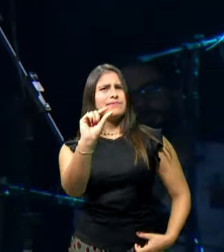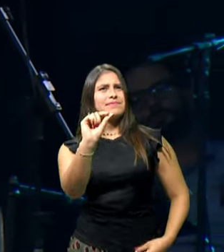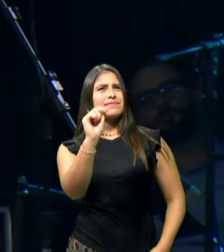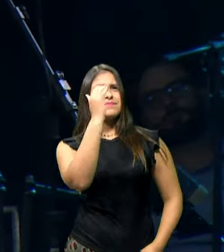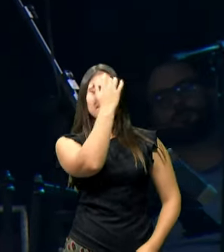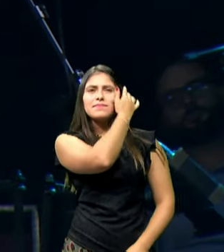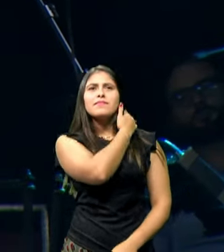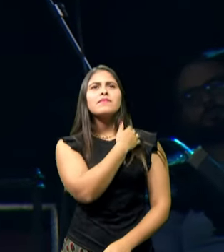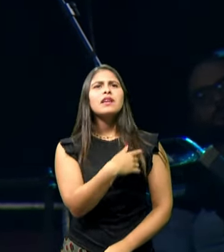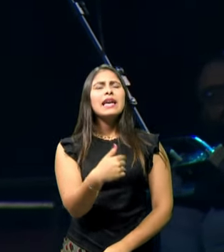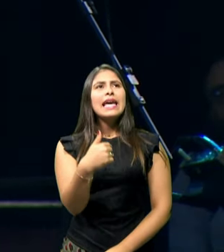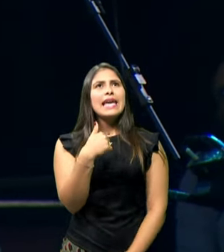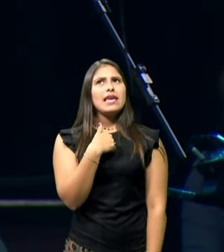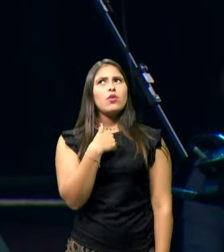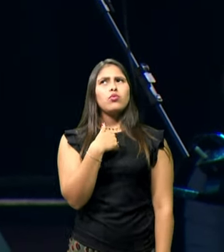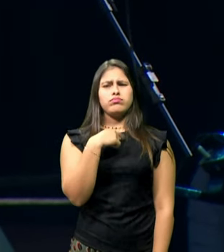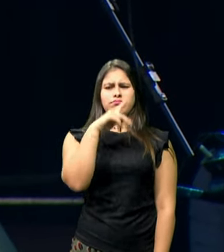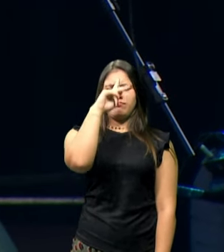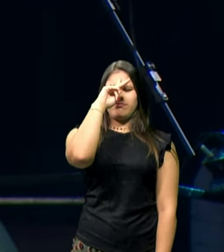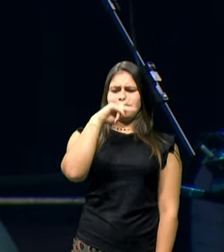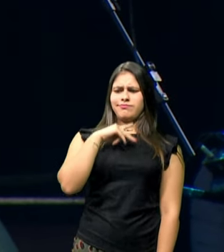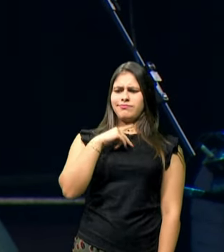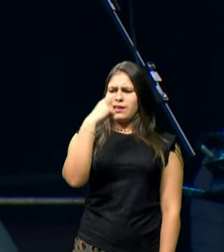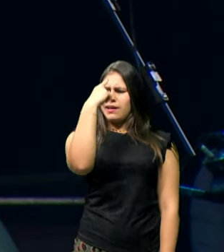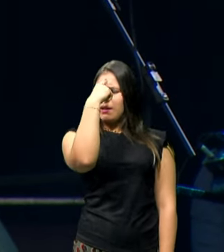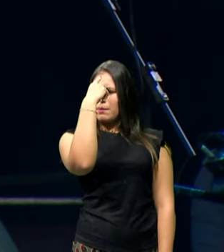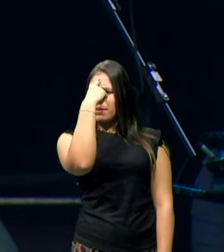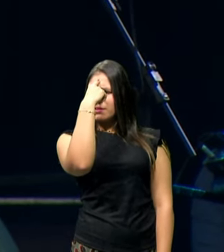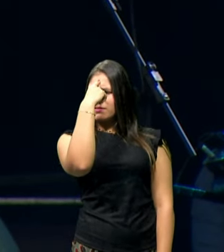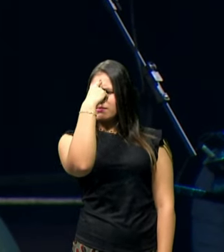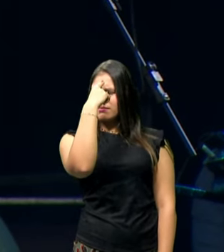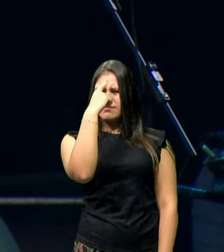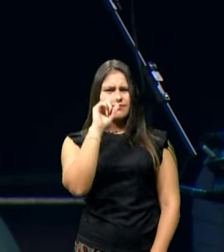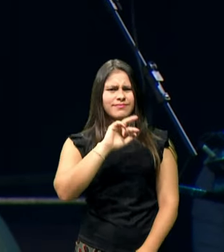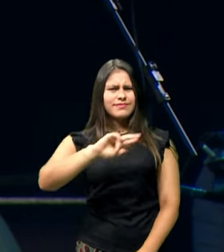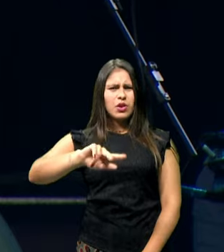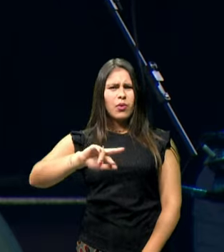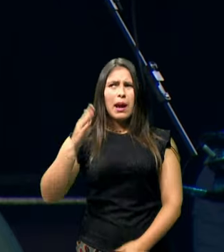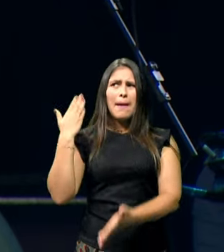Eu não sou o que eu penso que sou. Eu sou alguma coisa que eu já fui e não sei o que eu vou ser.